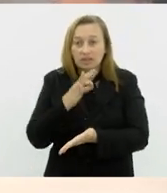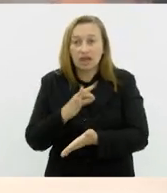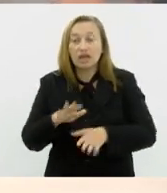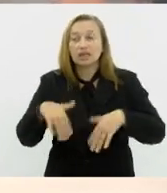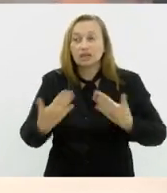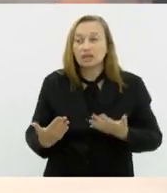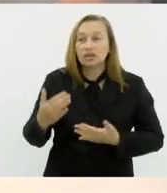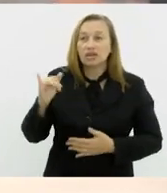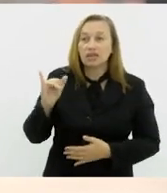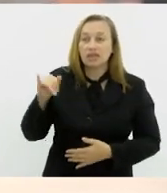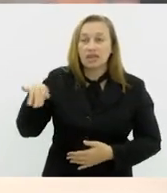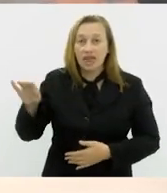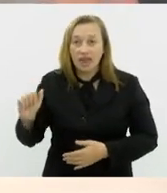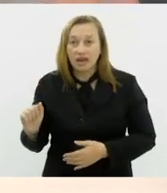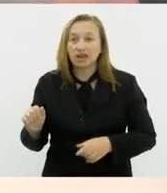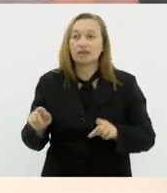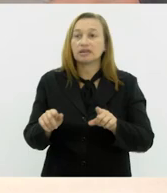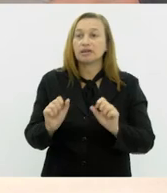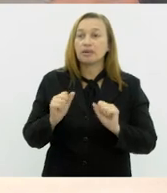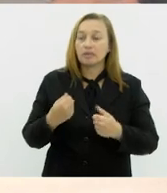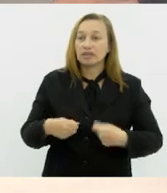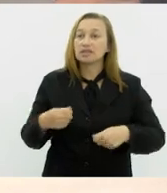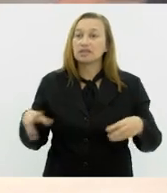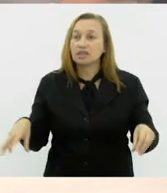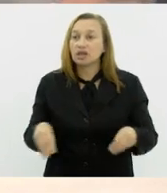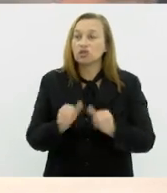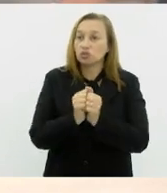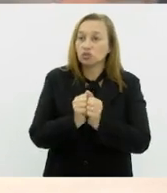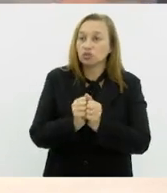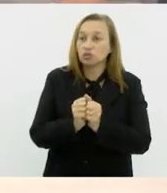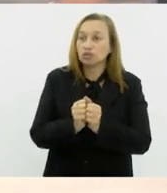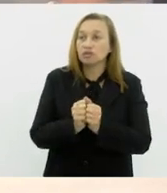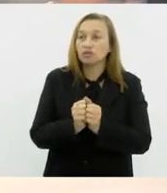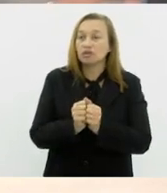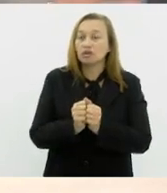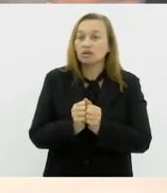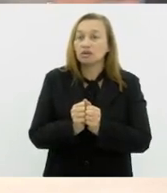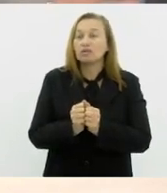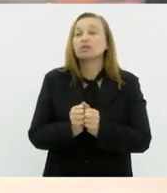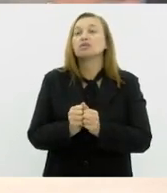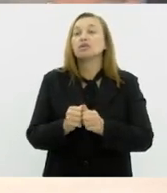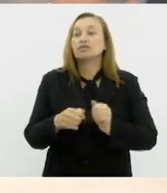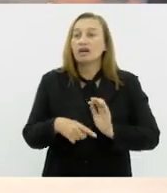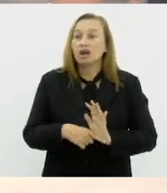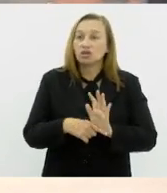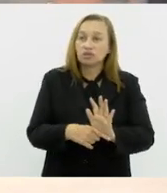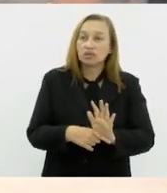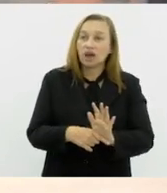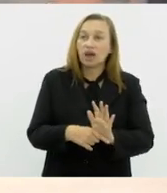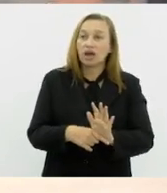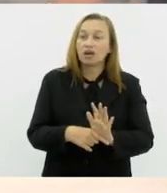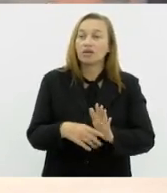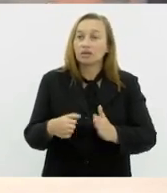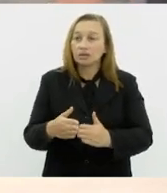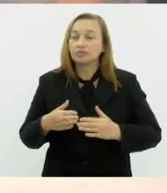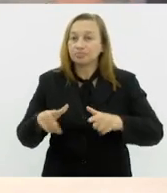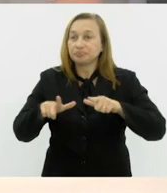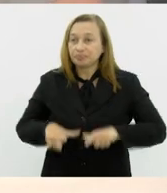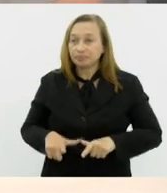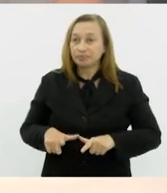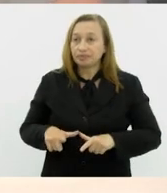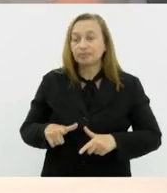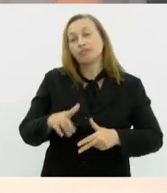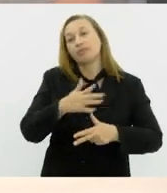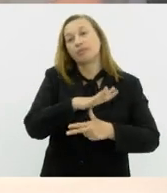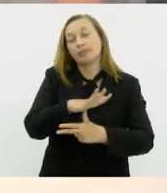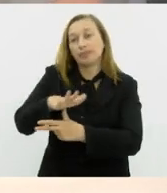INEA e a SMAC têm que estar aí, porque eles vão condicionar o licenciamento aqui embaixo do aeroporto e dos